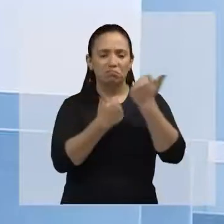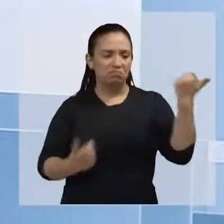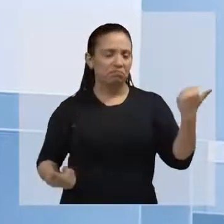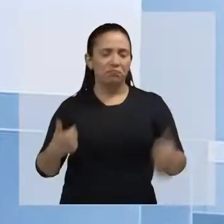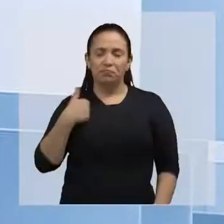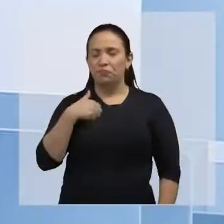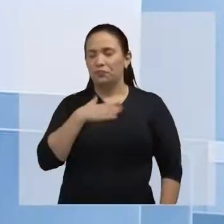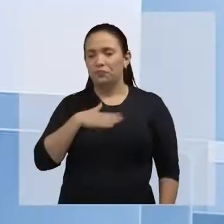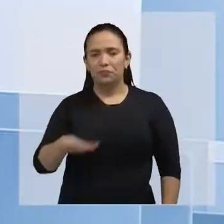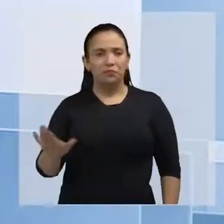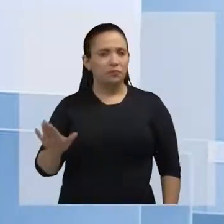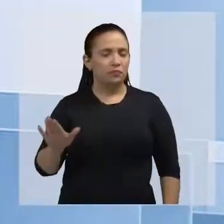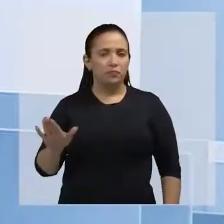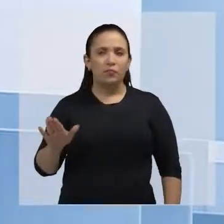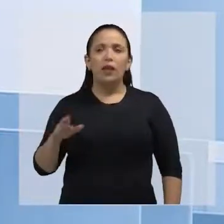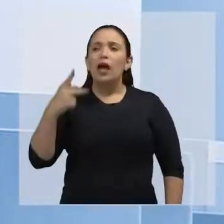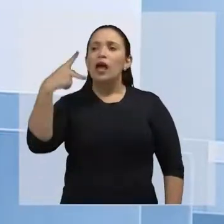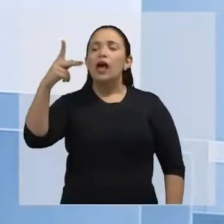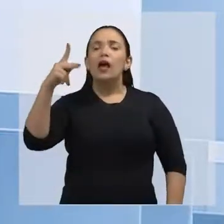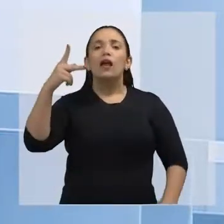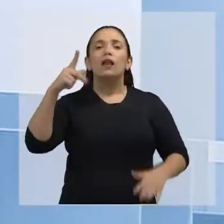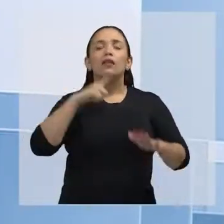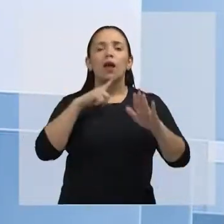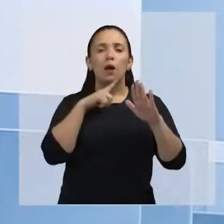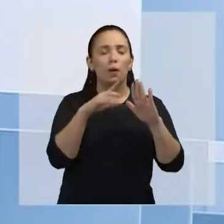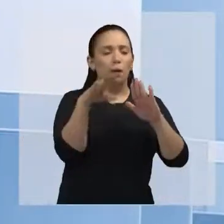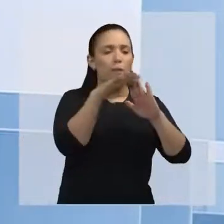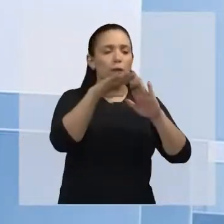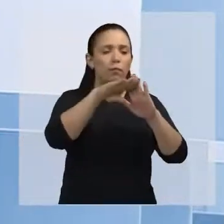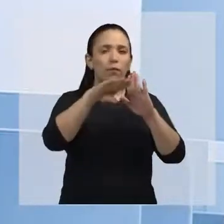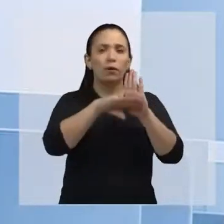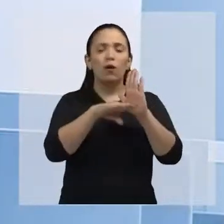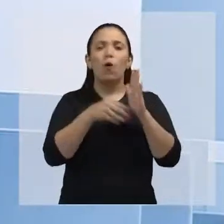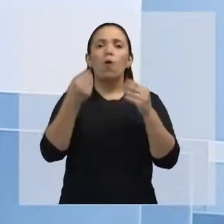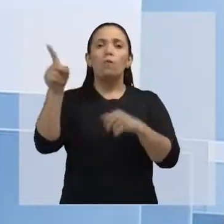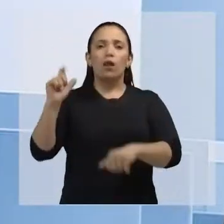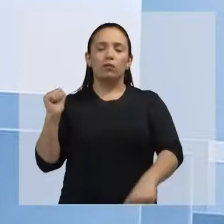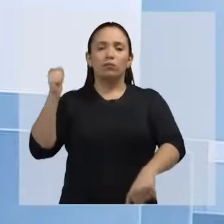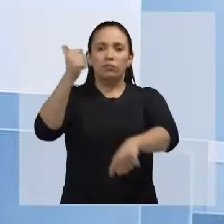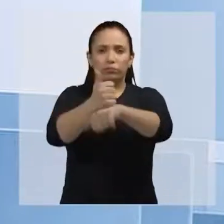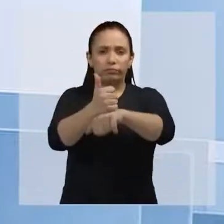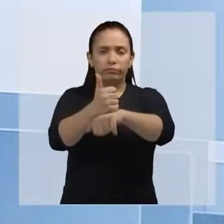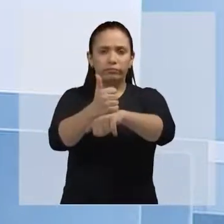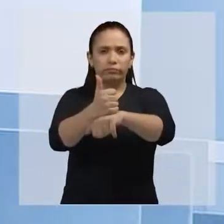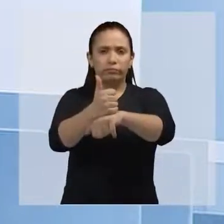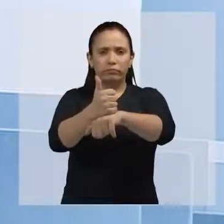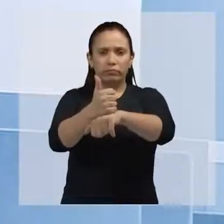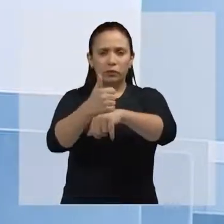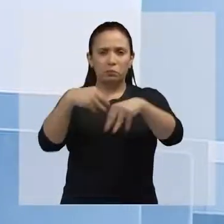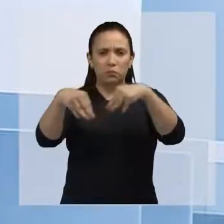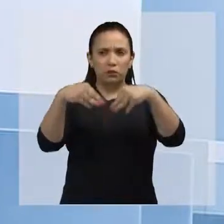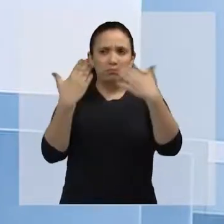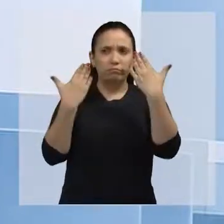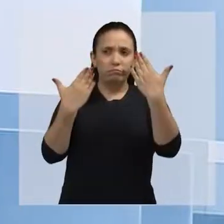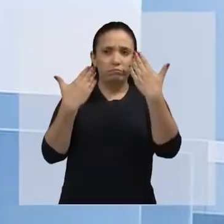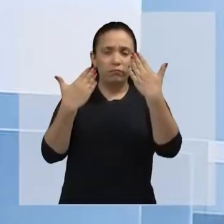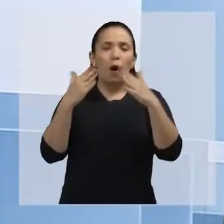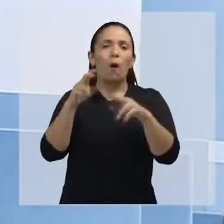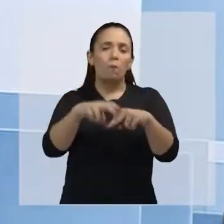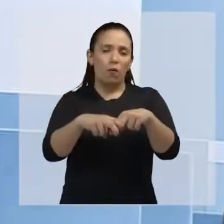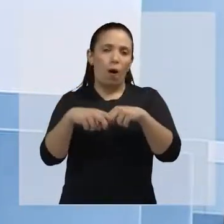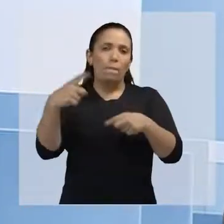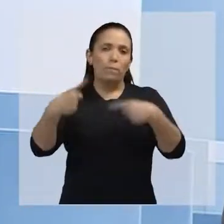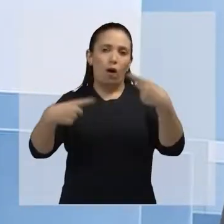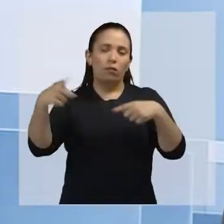Né? Eu não sei nem se os critérios usados para aqueles caras chegarem lá são critérios altamente duvidosos, né, Luiz? Políticos. São E políticos. políticos. É uma